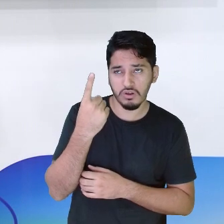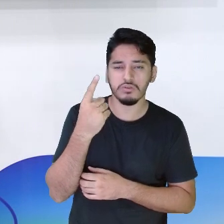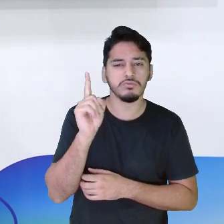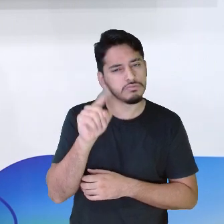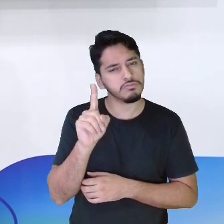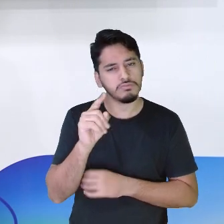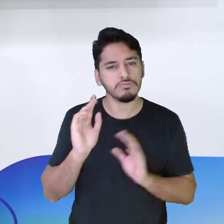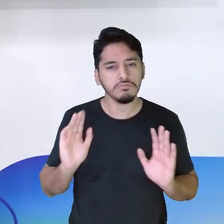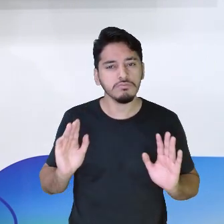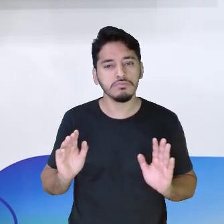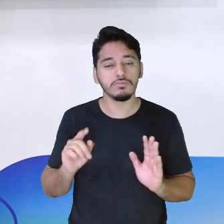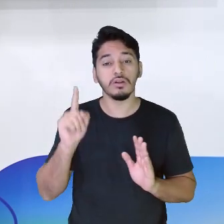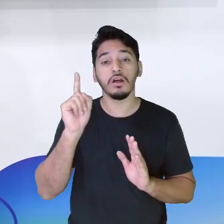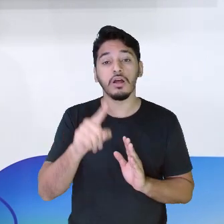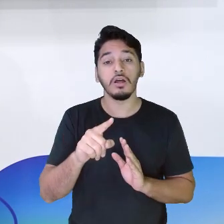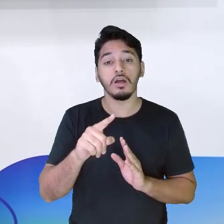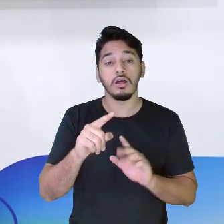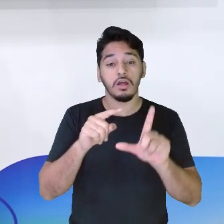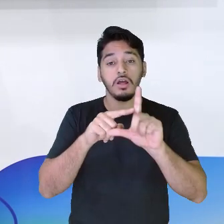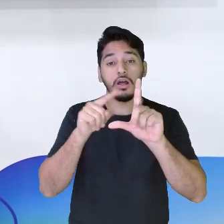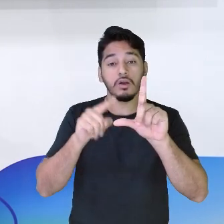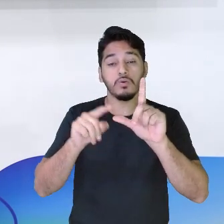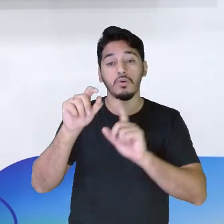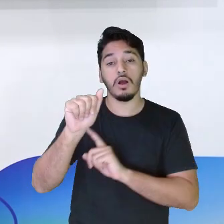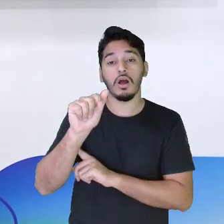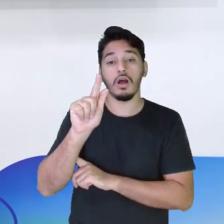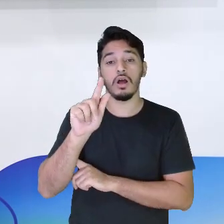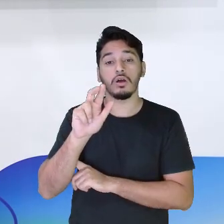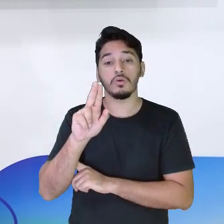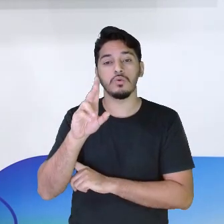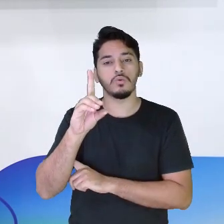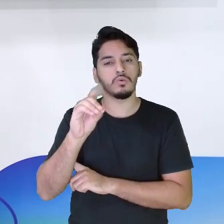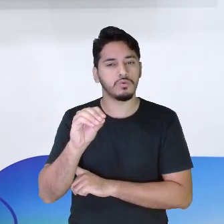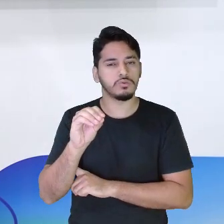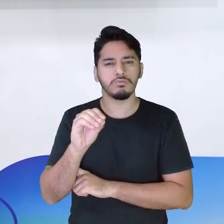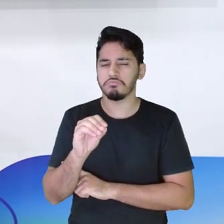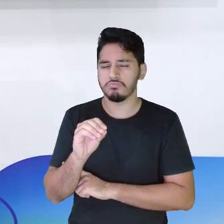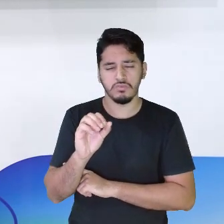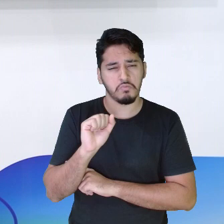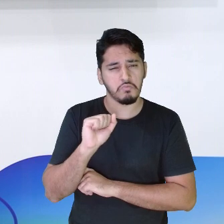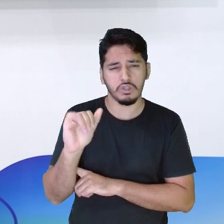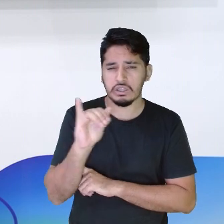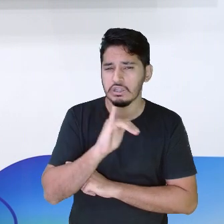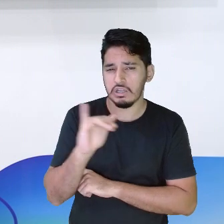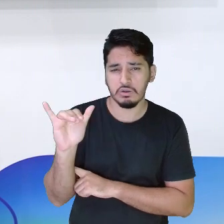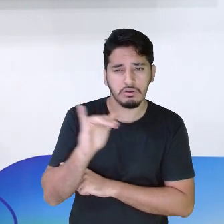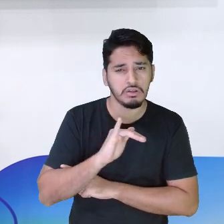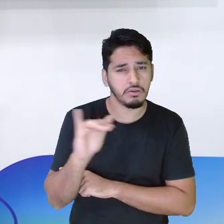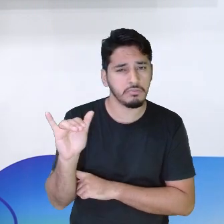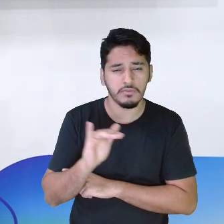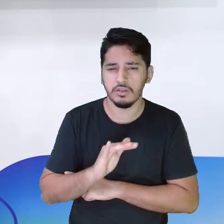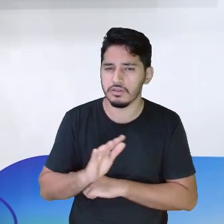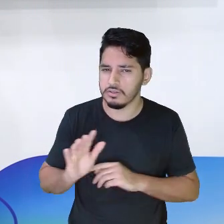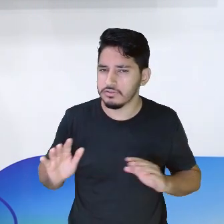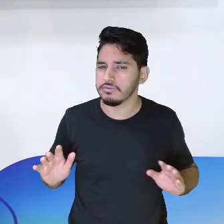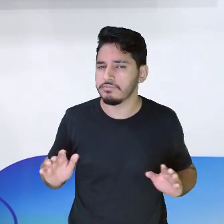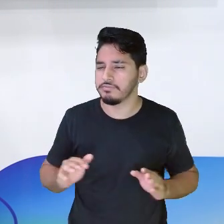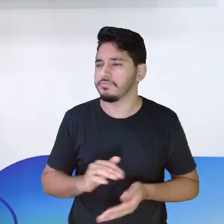1 hora. Ângulo agudo. Beleza? Poderia fazer tranquilamente. Amei o